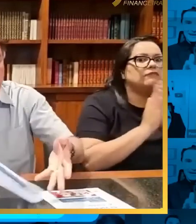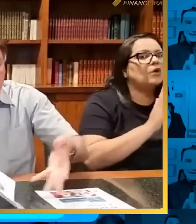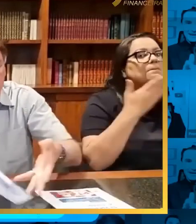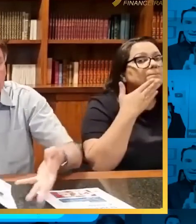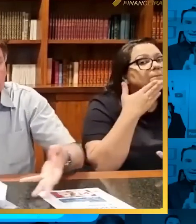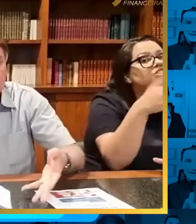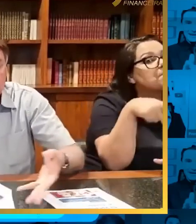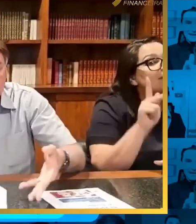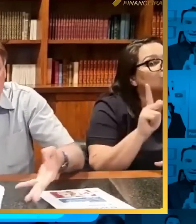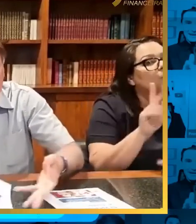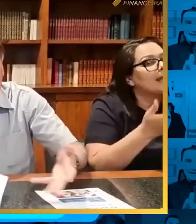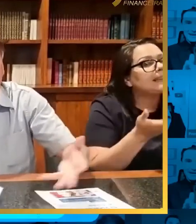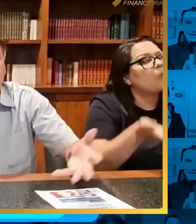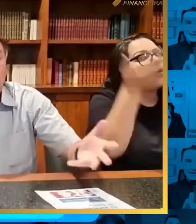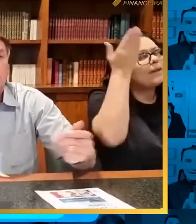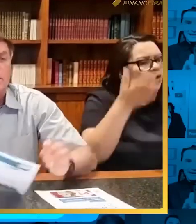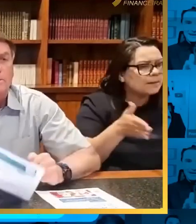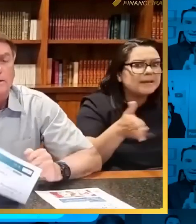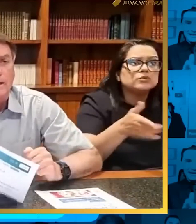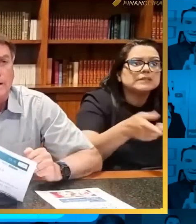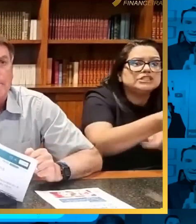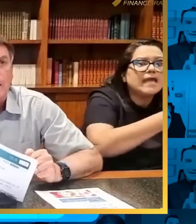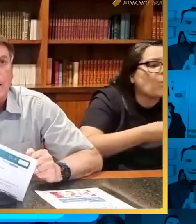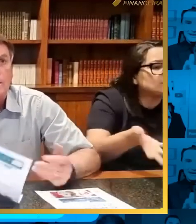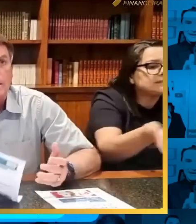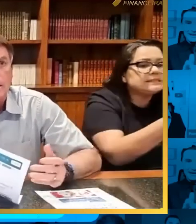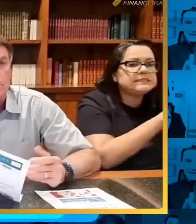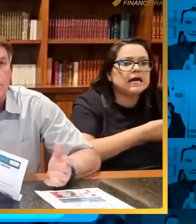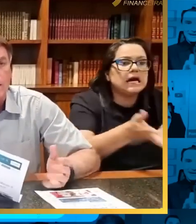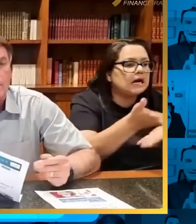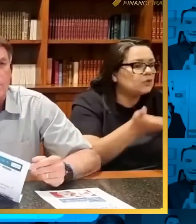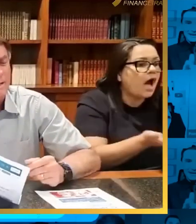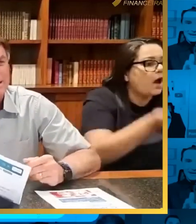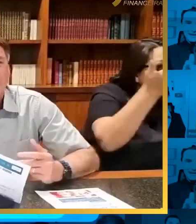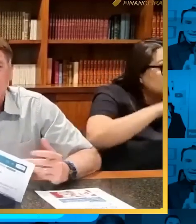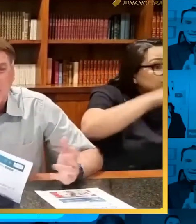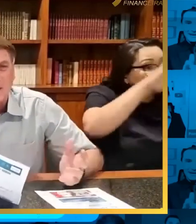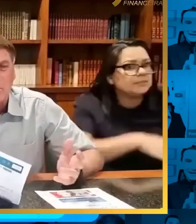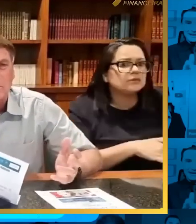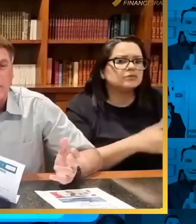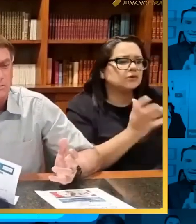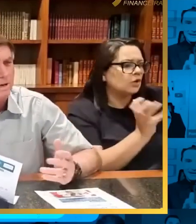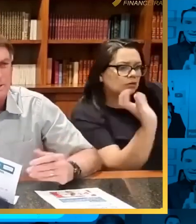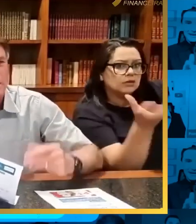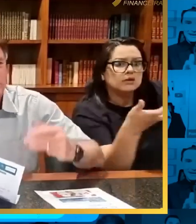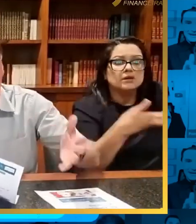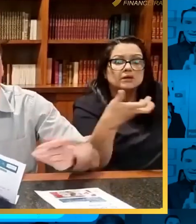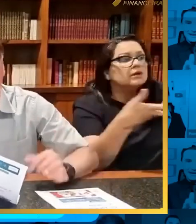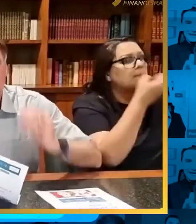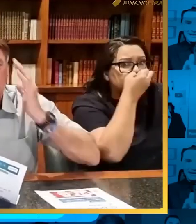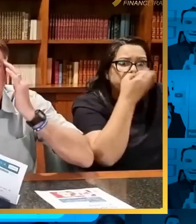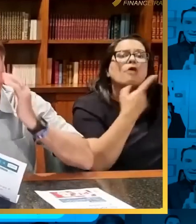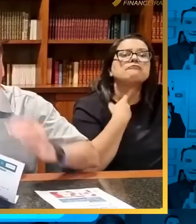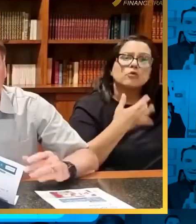gasolina. Nesses dias nós estamos negociando aqui, acertando com o parlamento, uma tremenda boa vontade dos parlamentares,